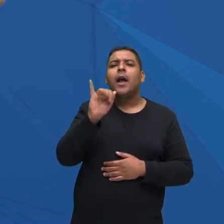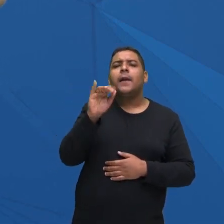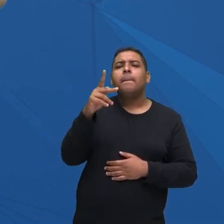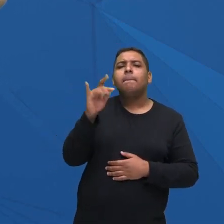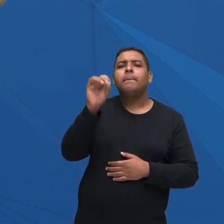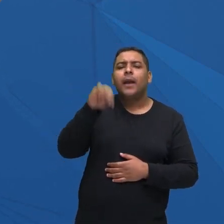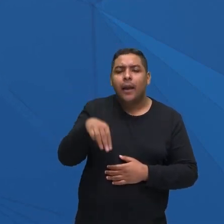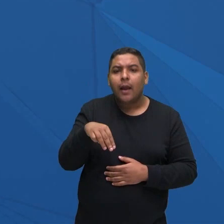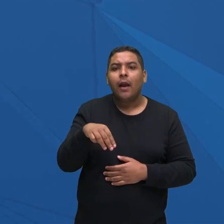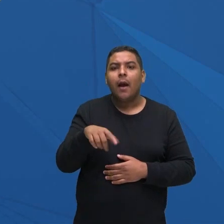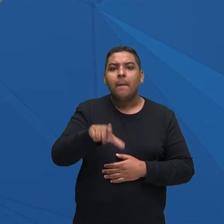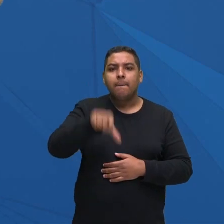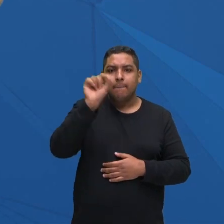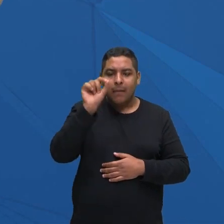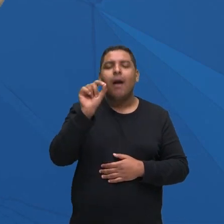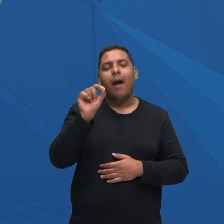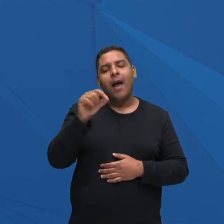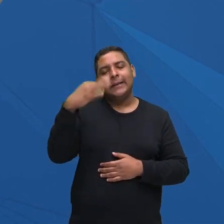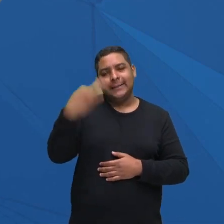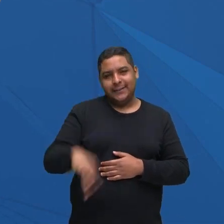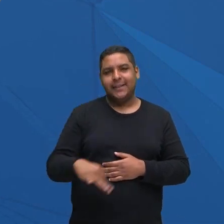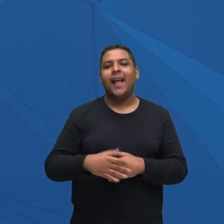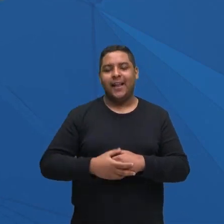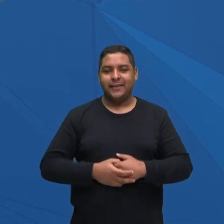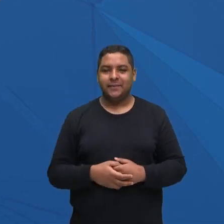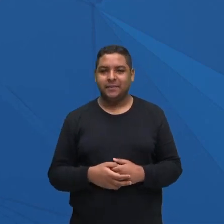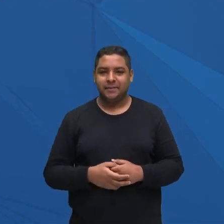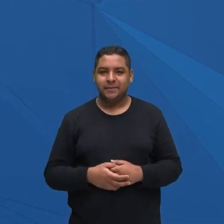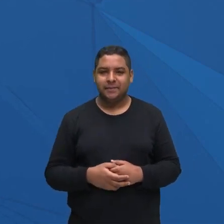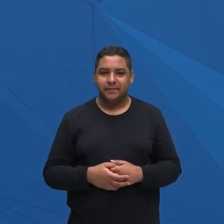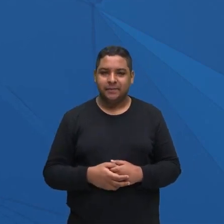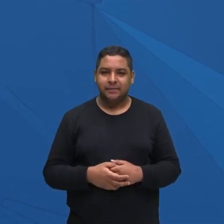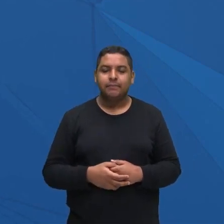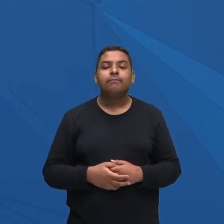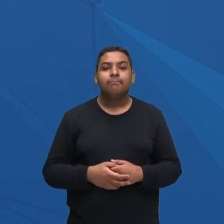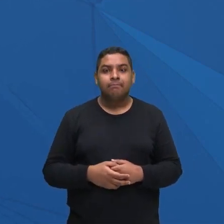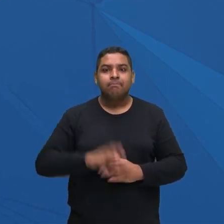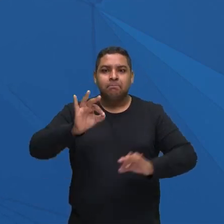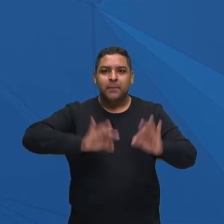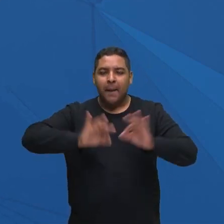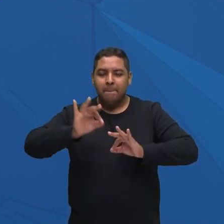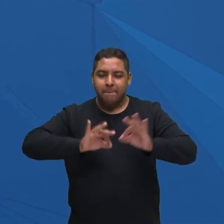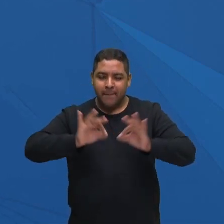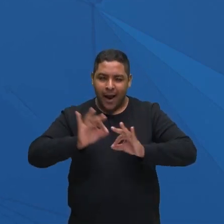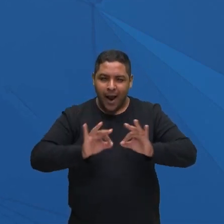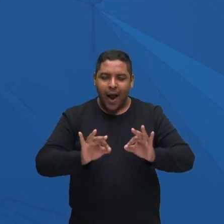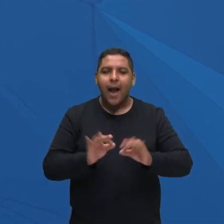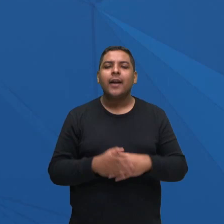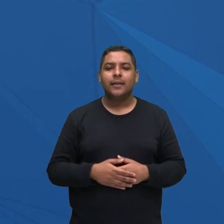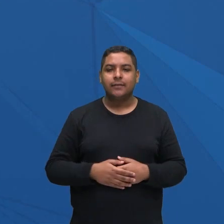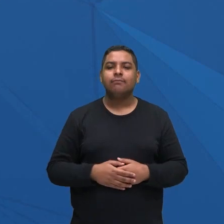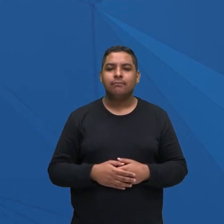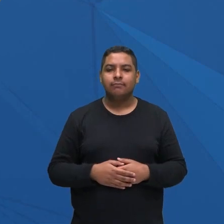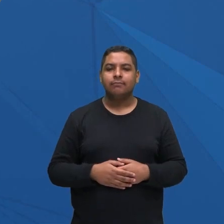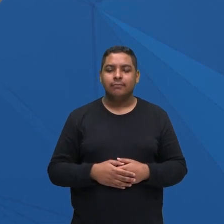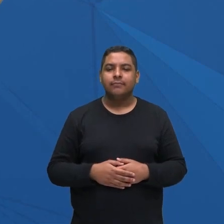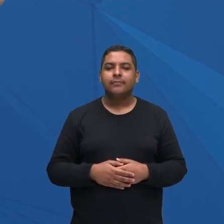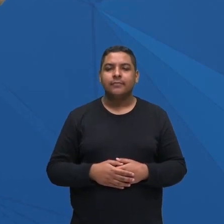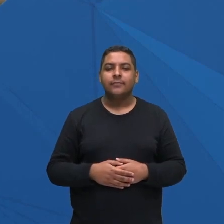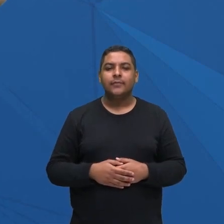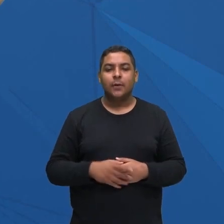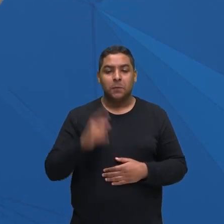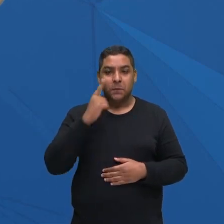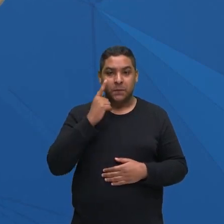nas alternativas, essa é a alternativa correta, tá bom? Então se preparem, a gente vai já começar, eu vou colocar aí na tela para